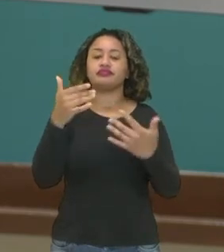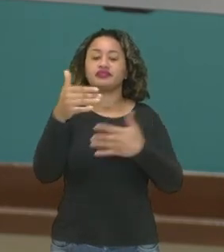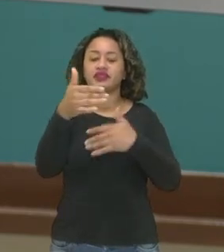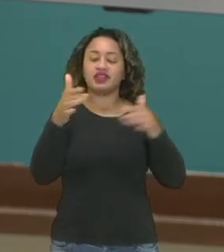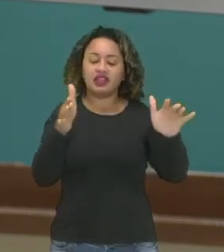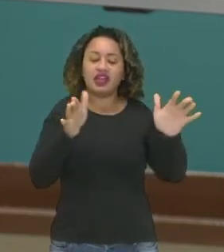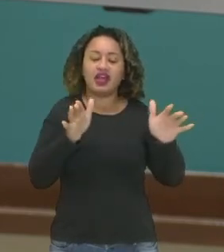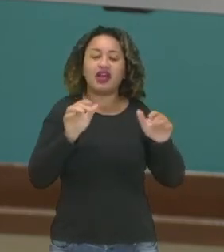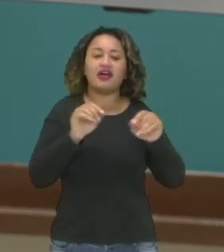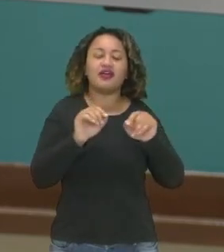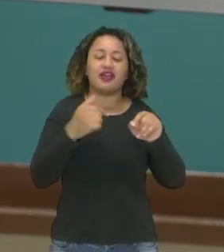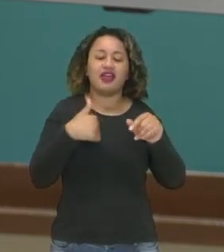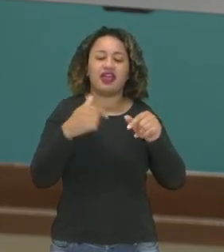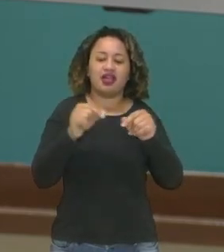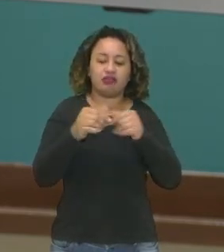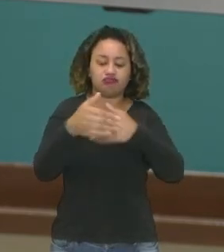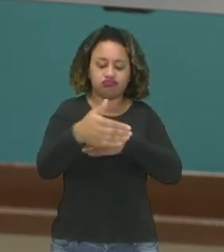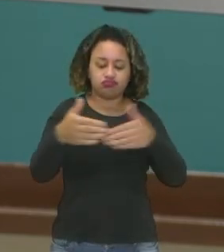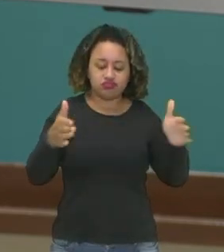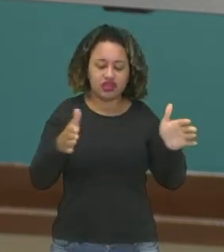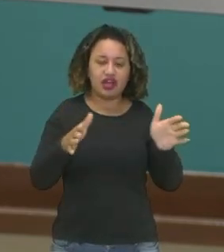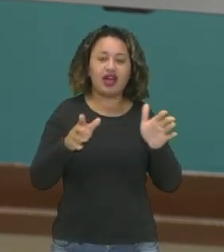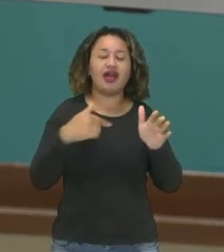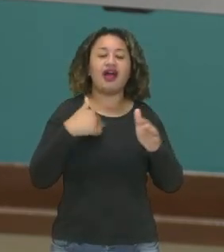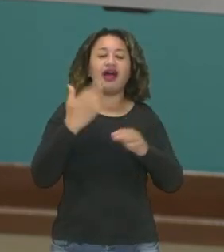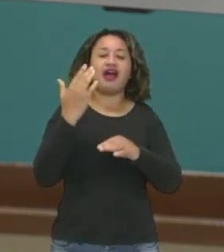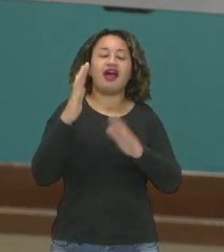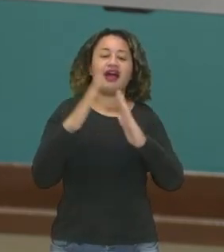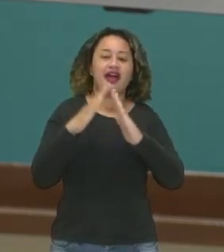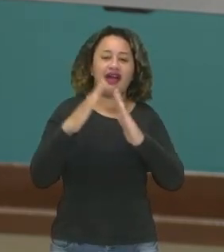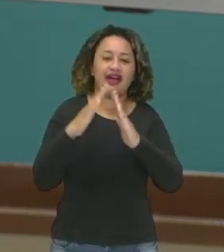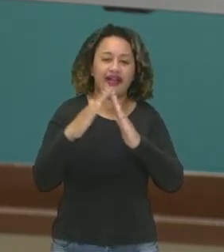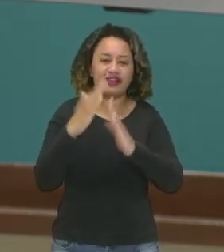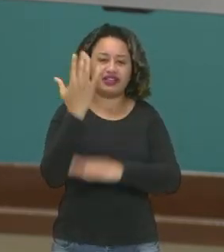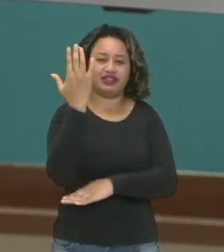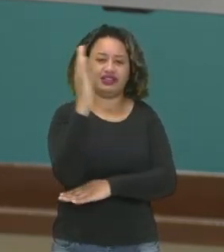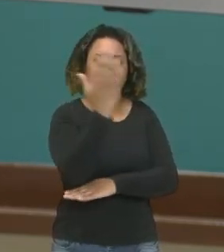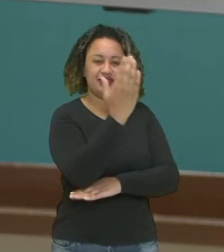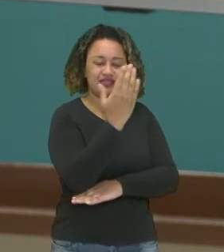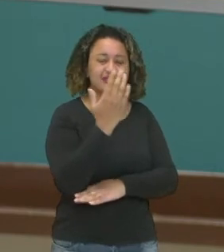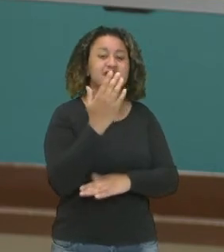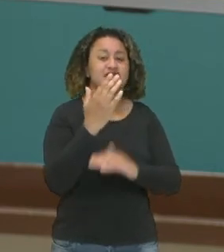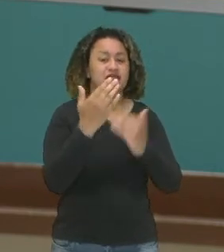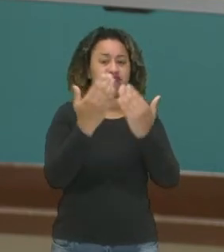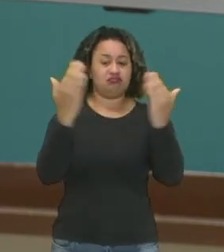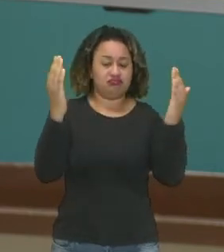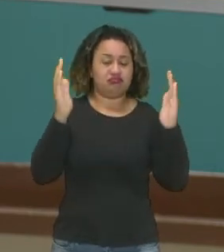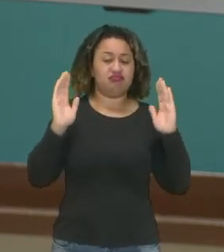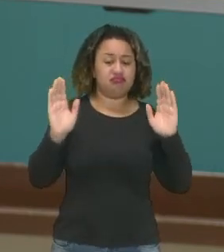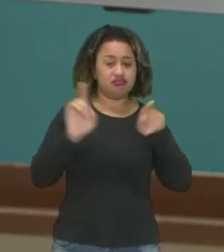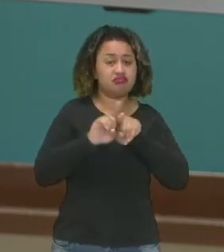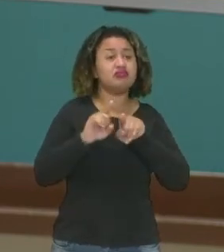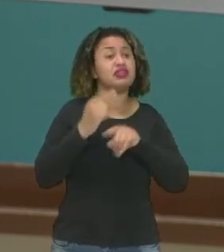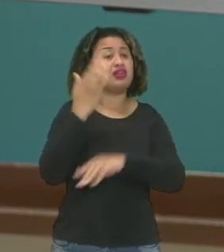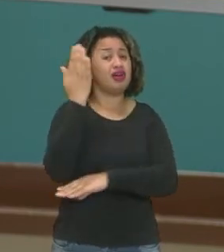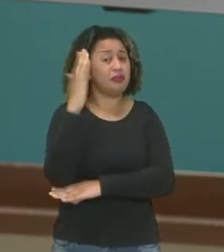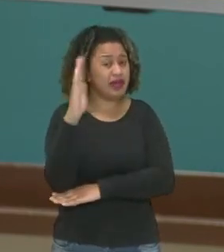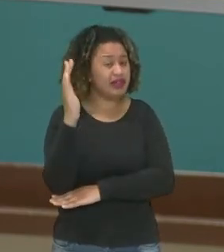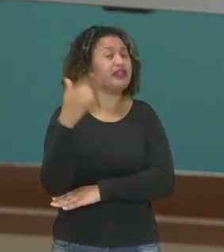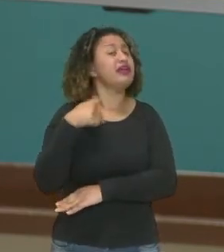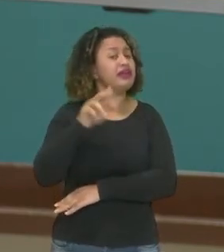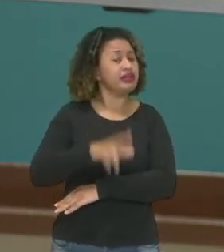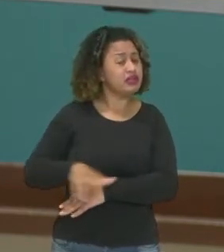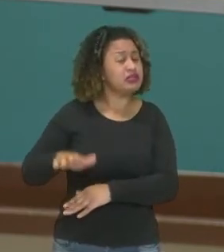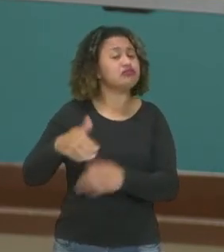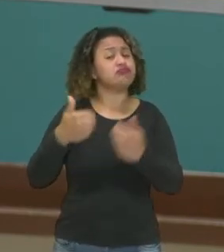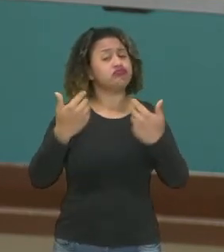vigas das casas de alvenaria, as portas que temos. Então, a madeira é amplamente utilizada. Ora,